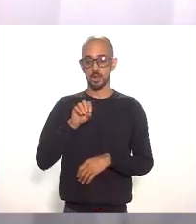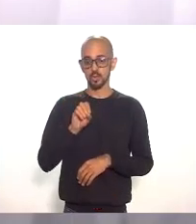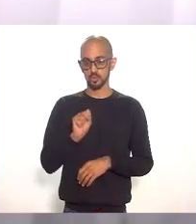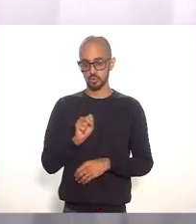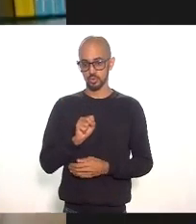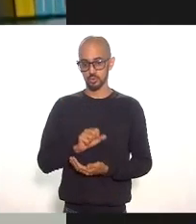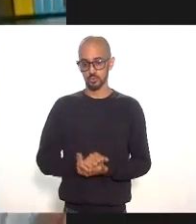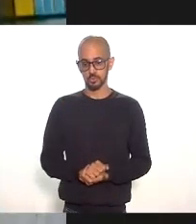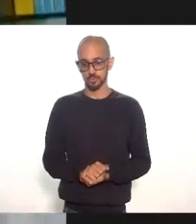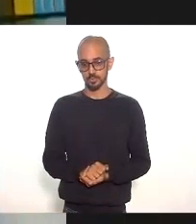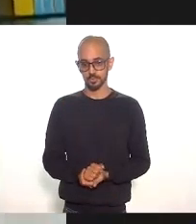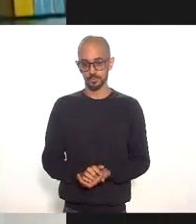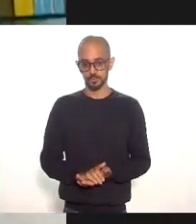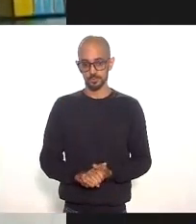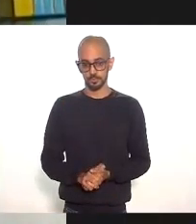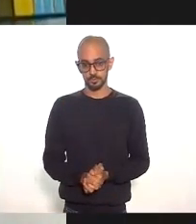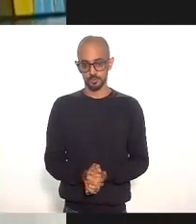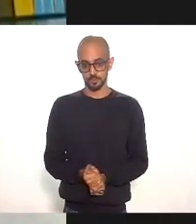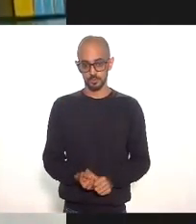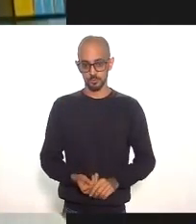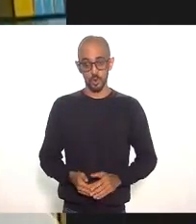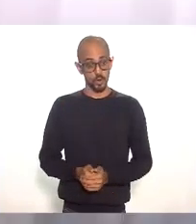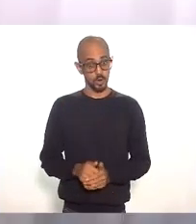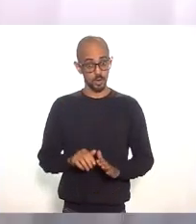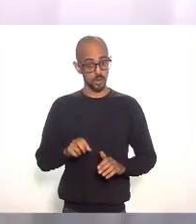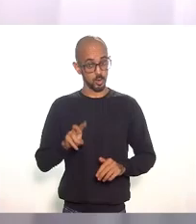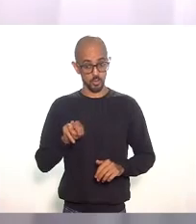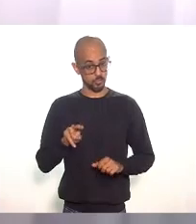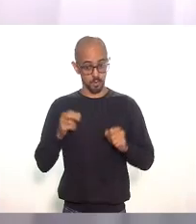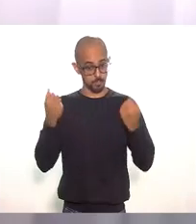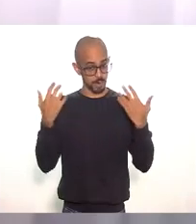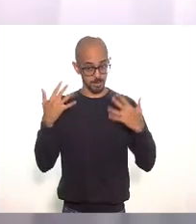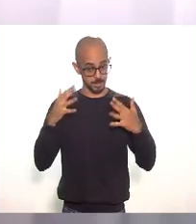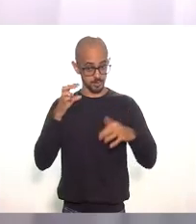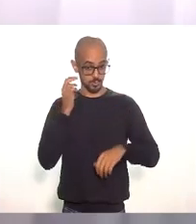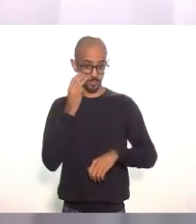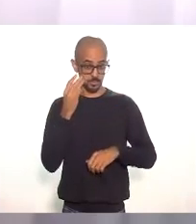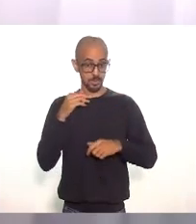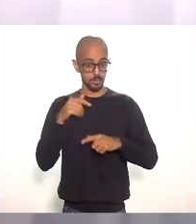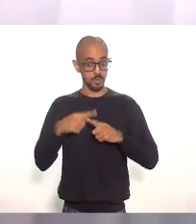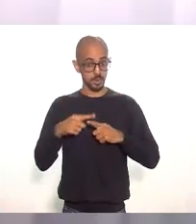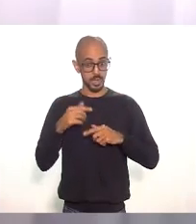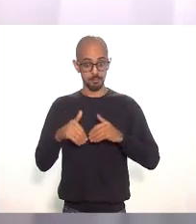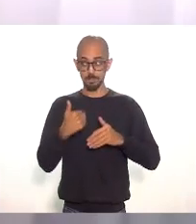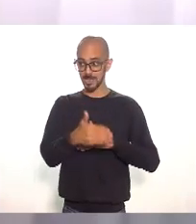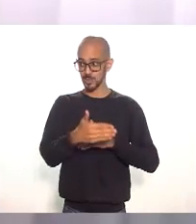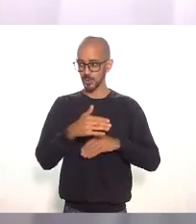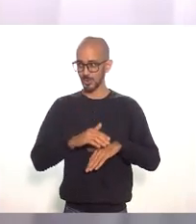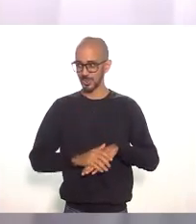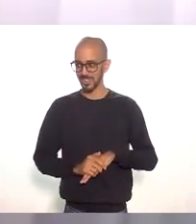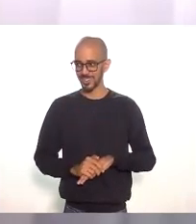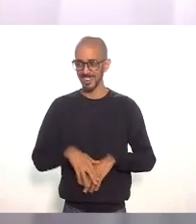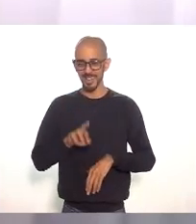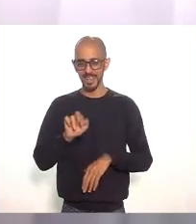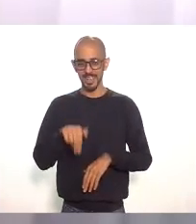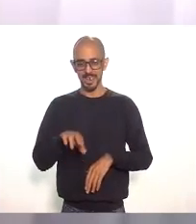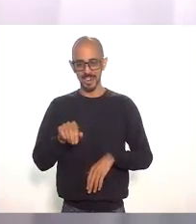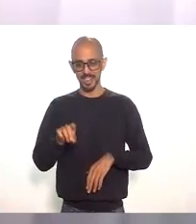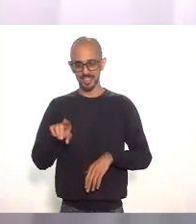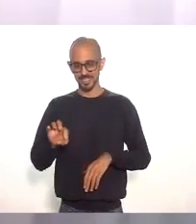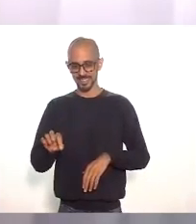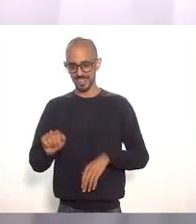Carlos Macedo. Próximo inscrito, não vou parabenizar o deputado Valdeco, porque ele passou um pouco. Deputada Renata